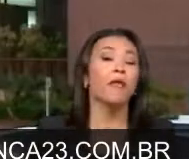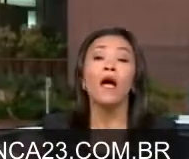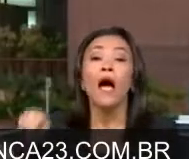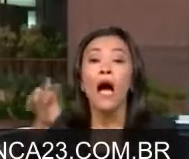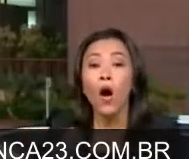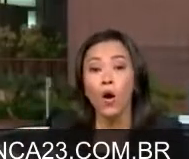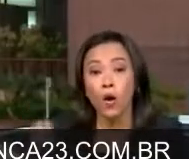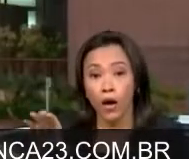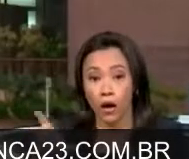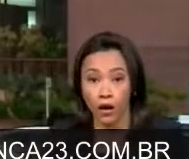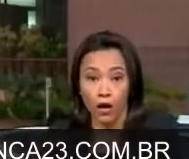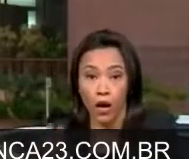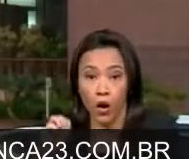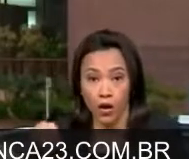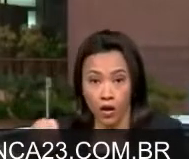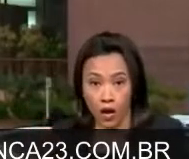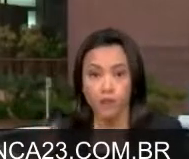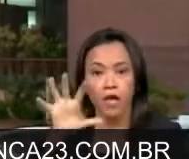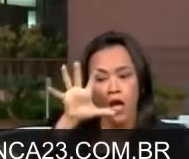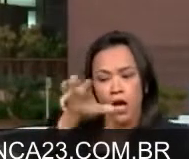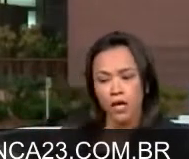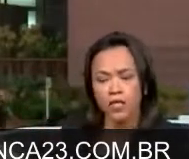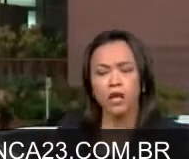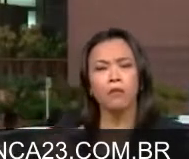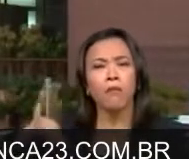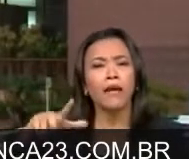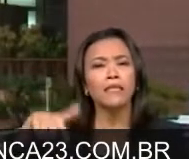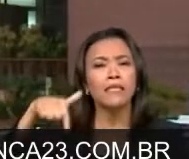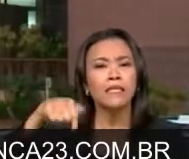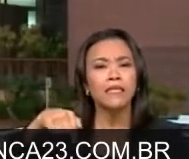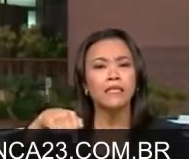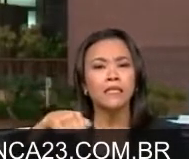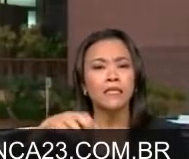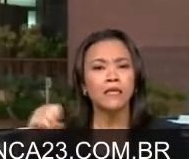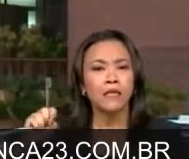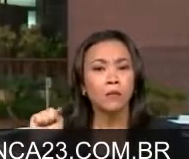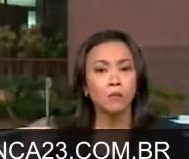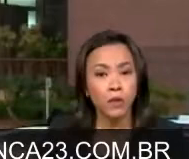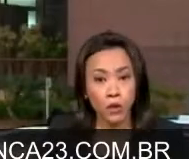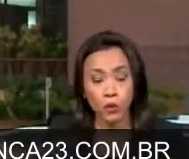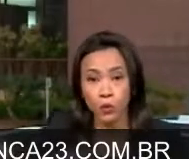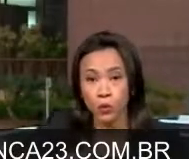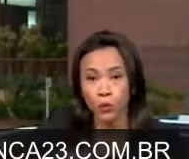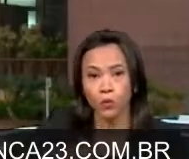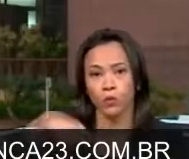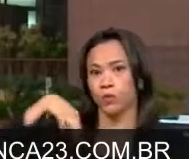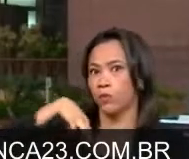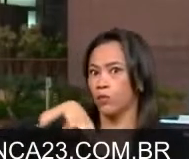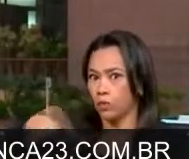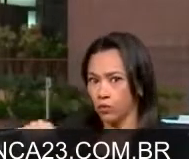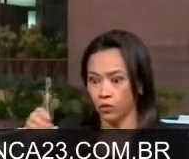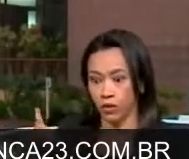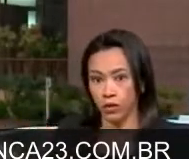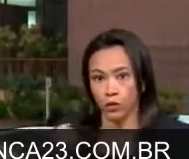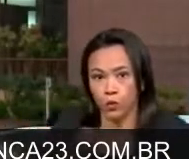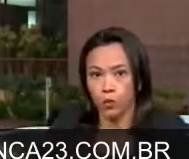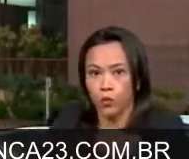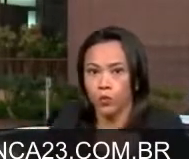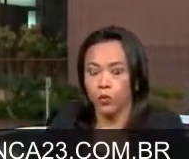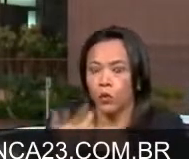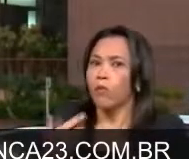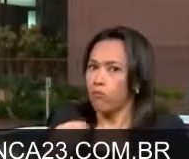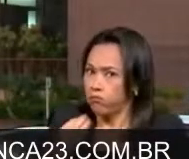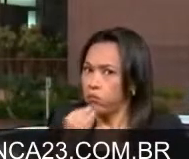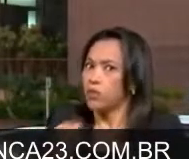em 2019 foram registrados mais de 700 mil suicídios em todo o mundo. Este número pode ser muito